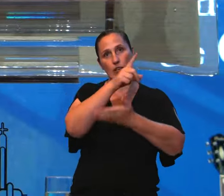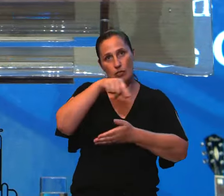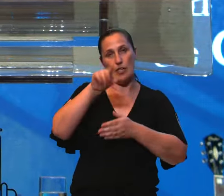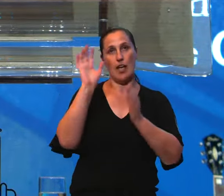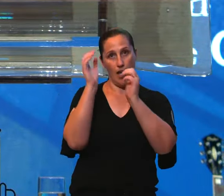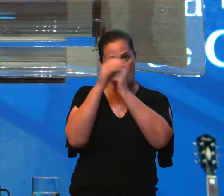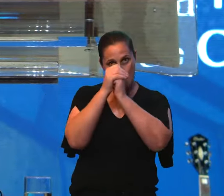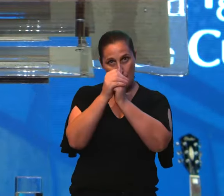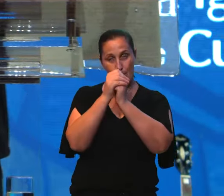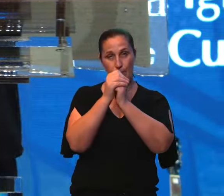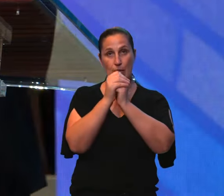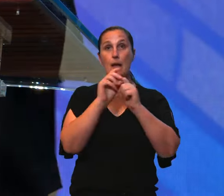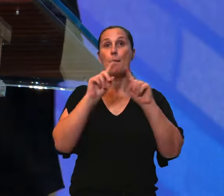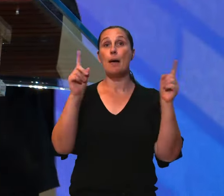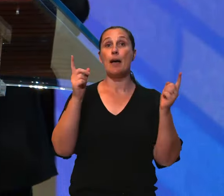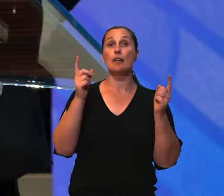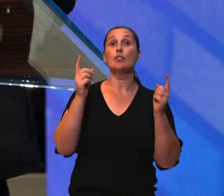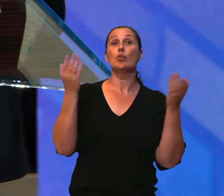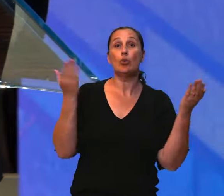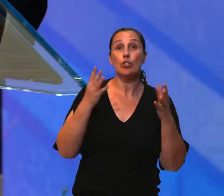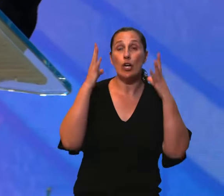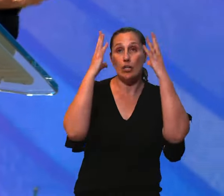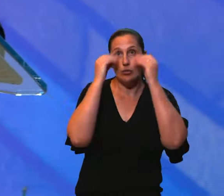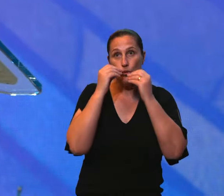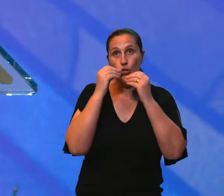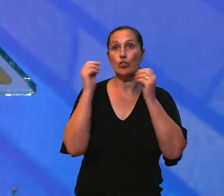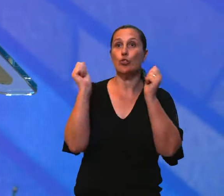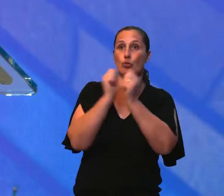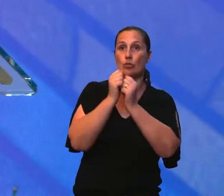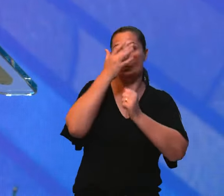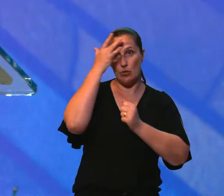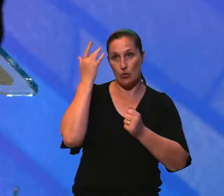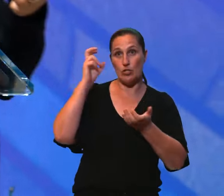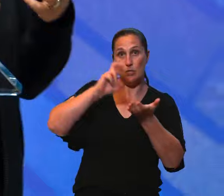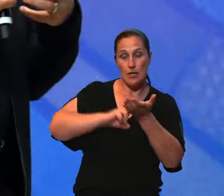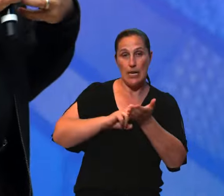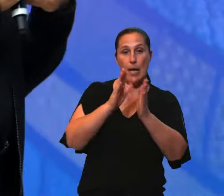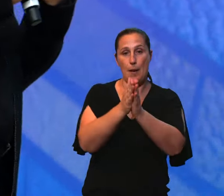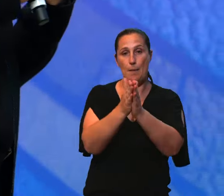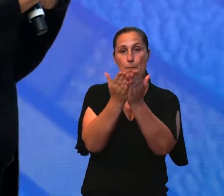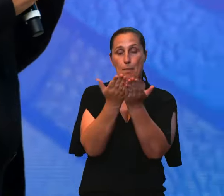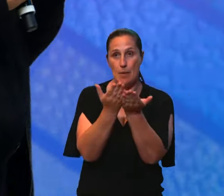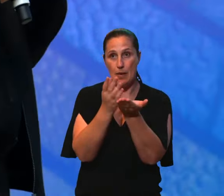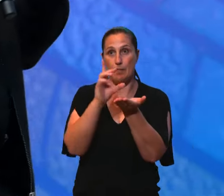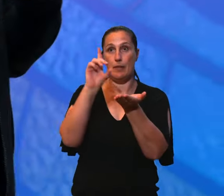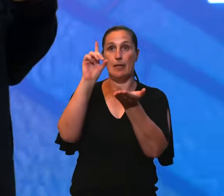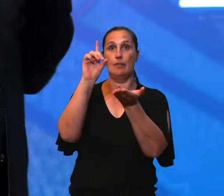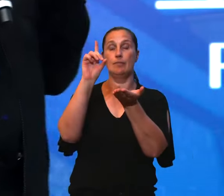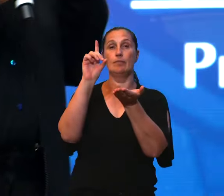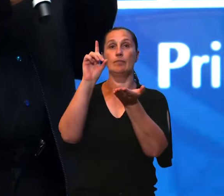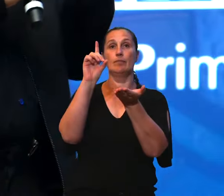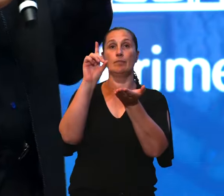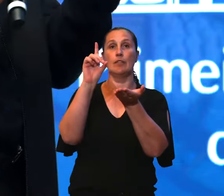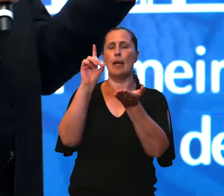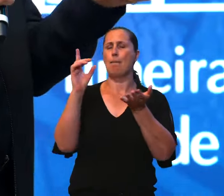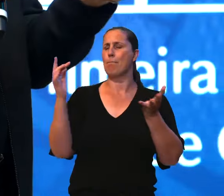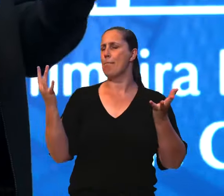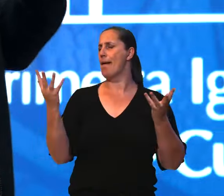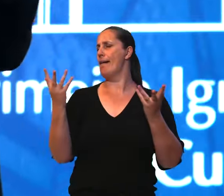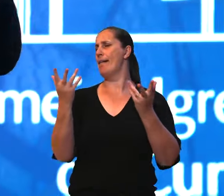amém Mas para você que veio de noite junto com os que vieram de manhã Abre A sua Bíblia num trecho da Bíblia